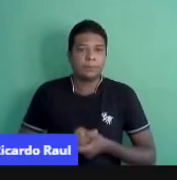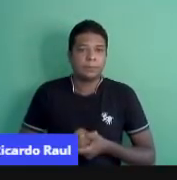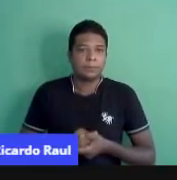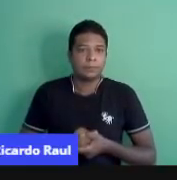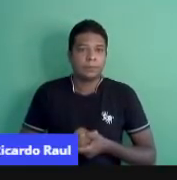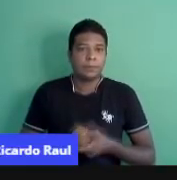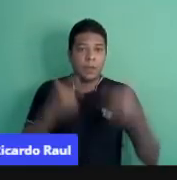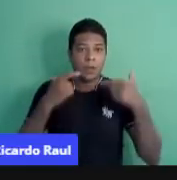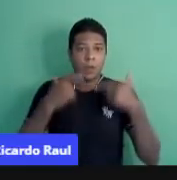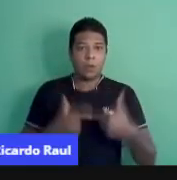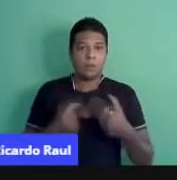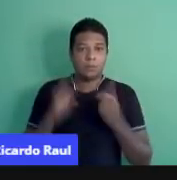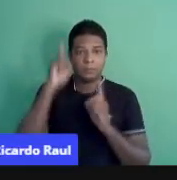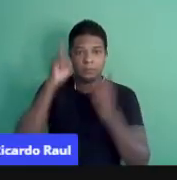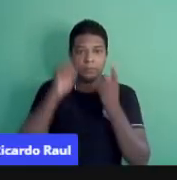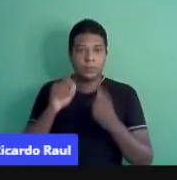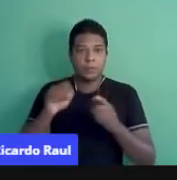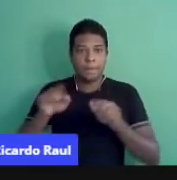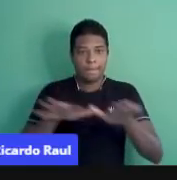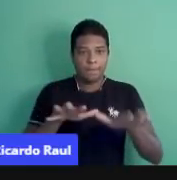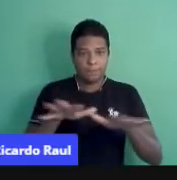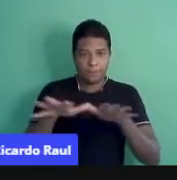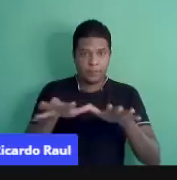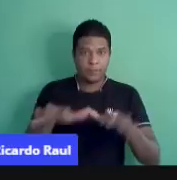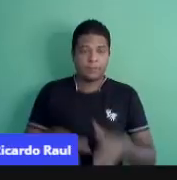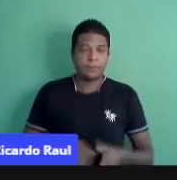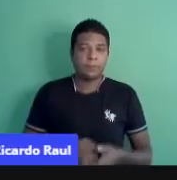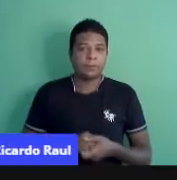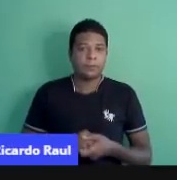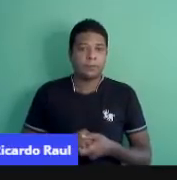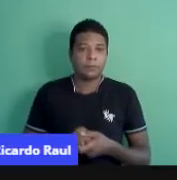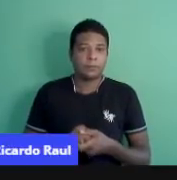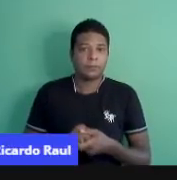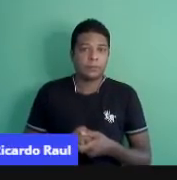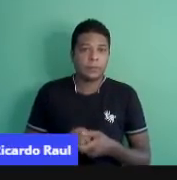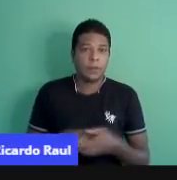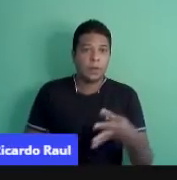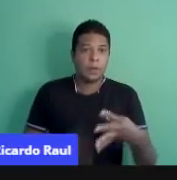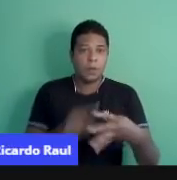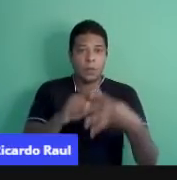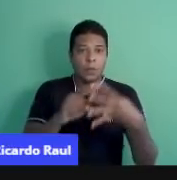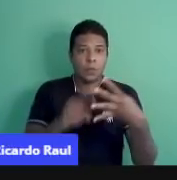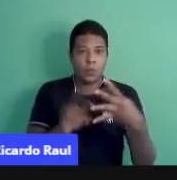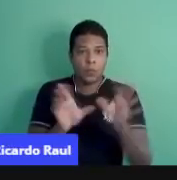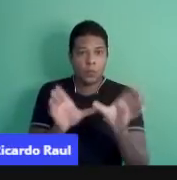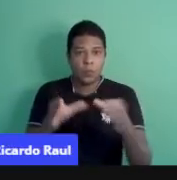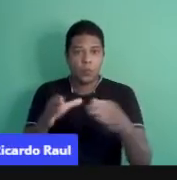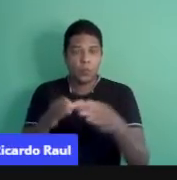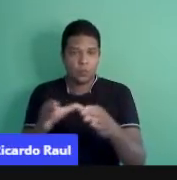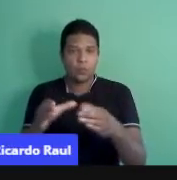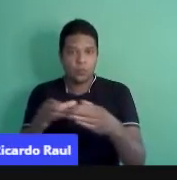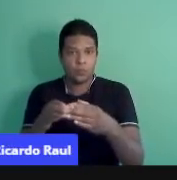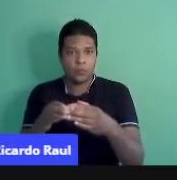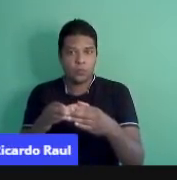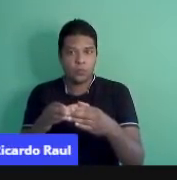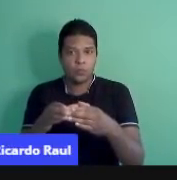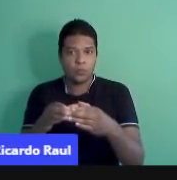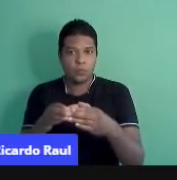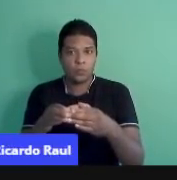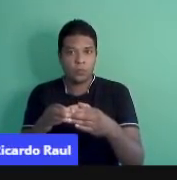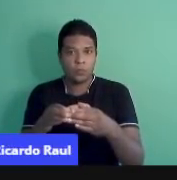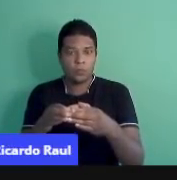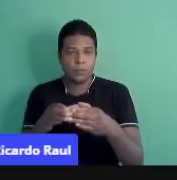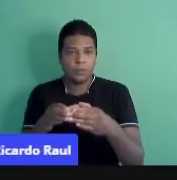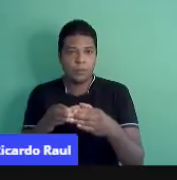corpo, gesto e movimento. Seriam 4 grupos de aprendizagem, podemos colocar assim, dentro da